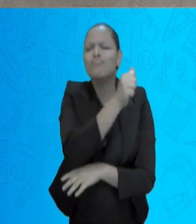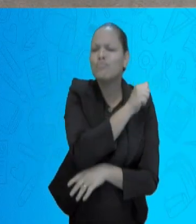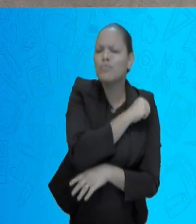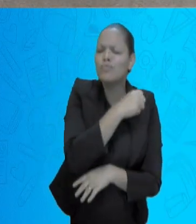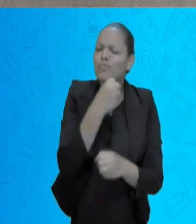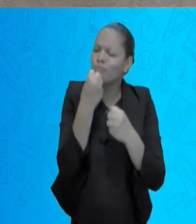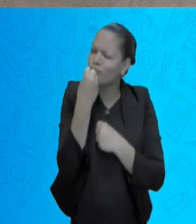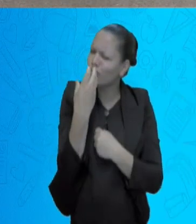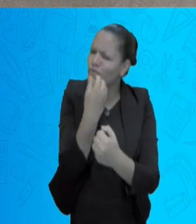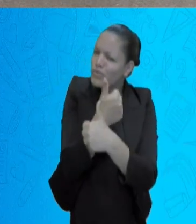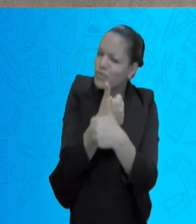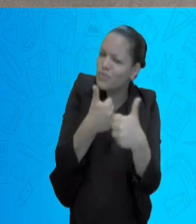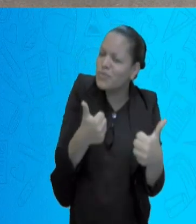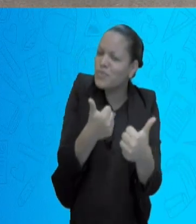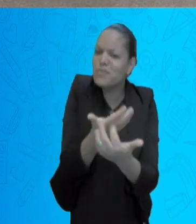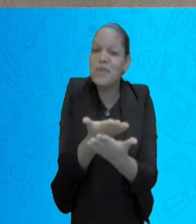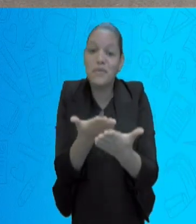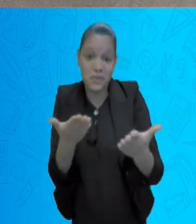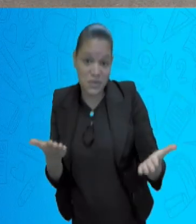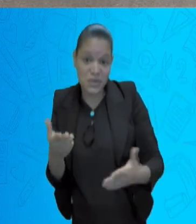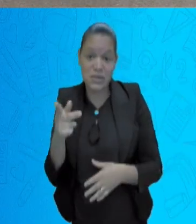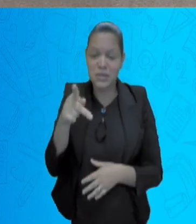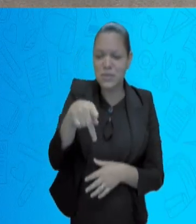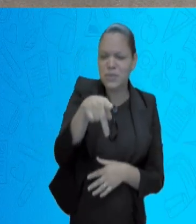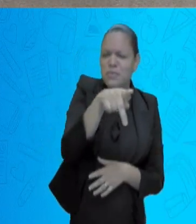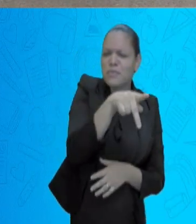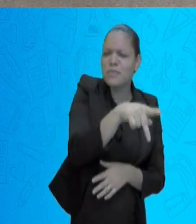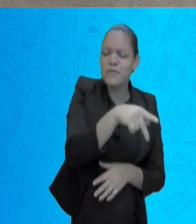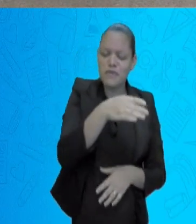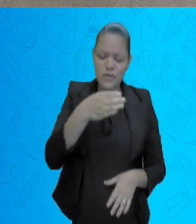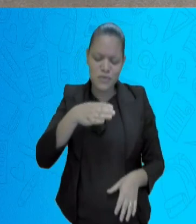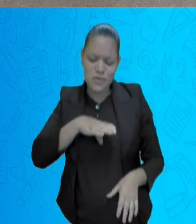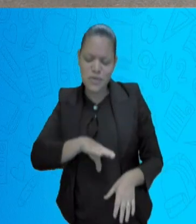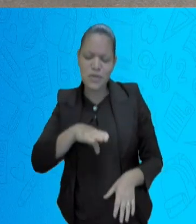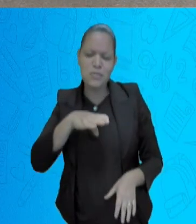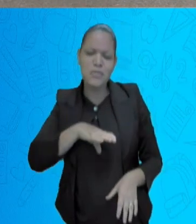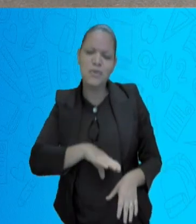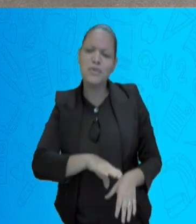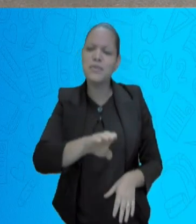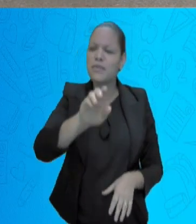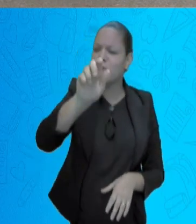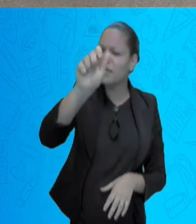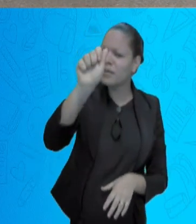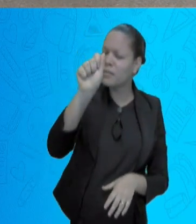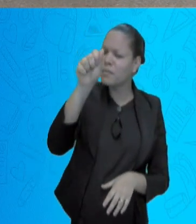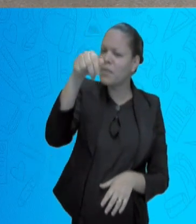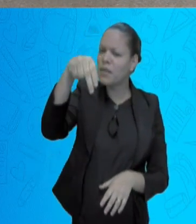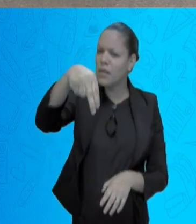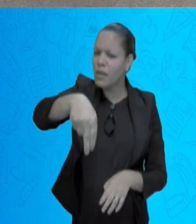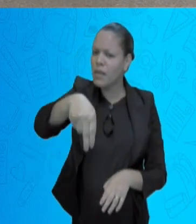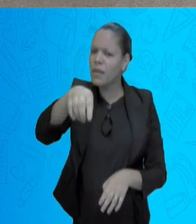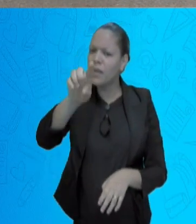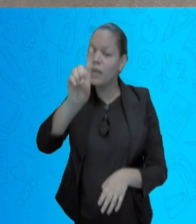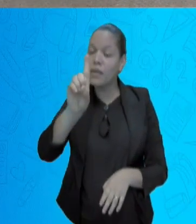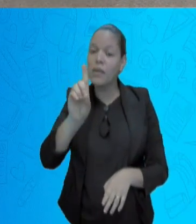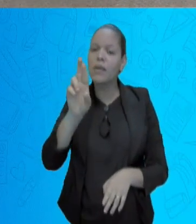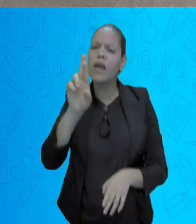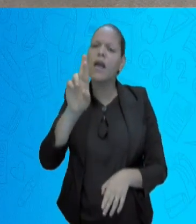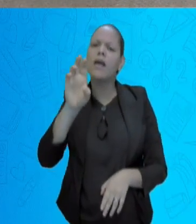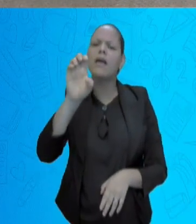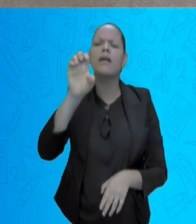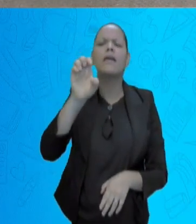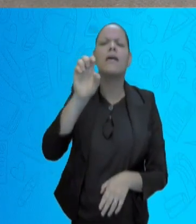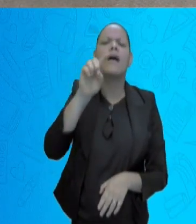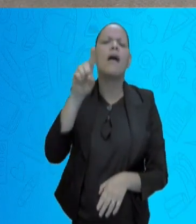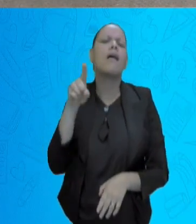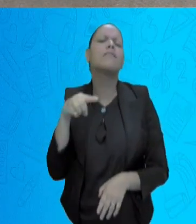Olá, estudantes do terceiro ano! Tudo bem com vocês? Comigo está tudo maravilhoso. Para quem não me conhece, eu sou